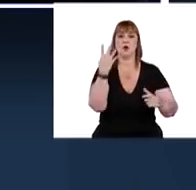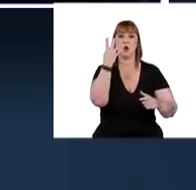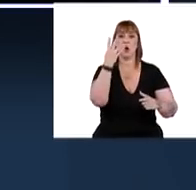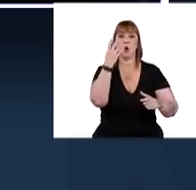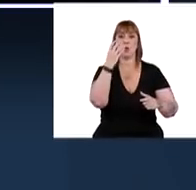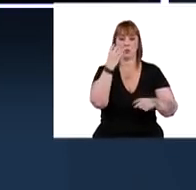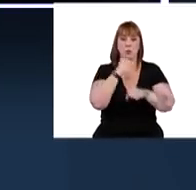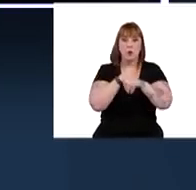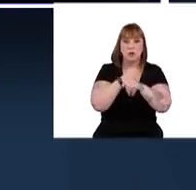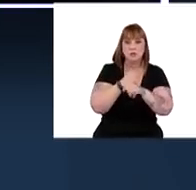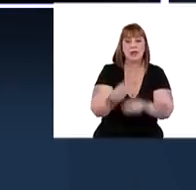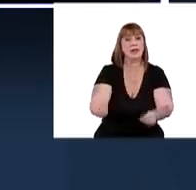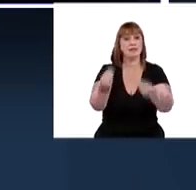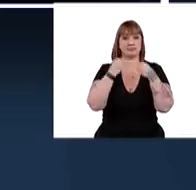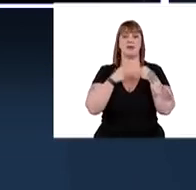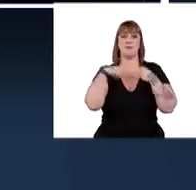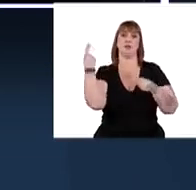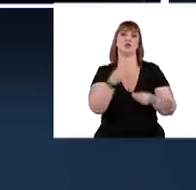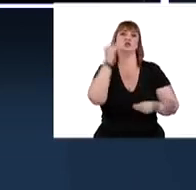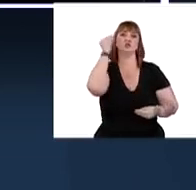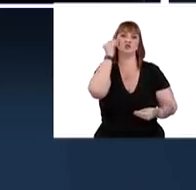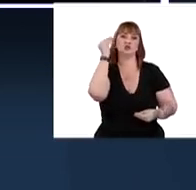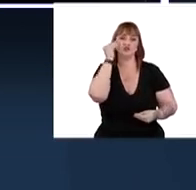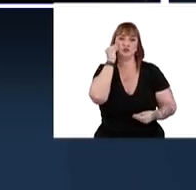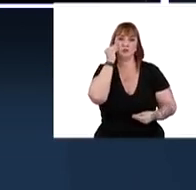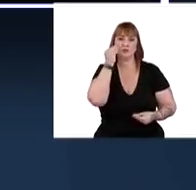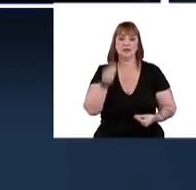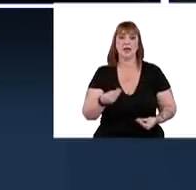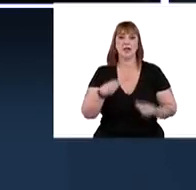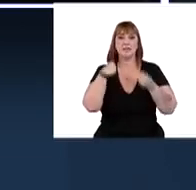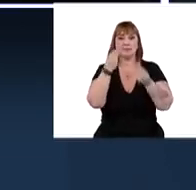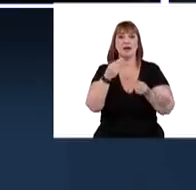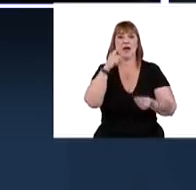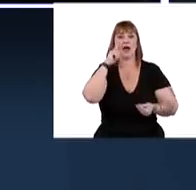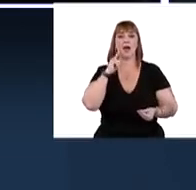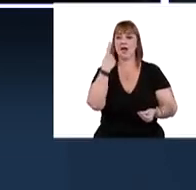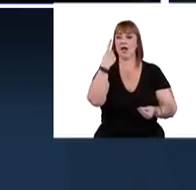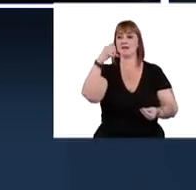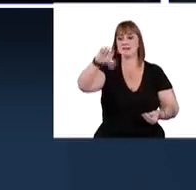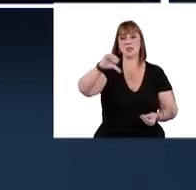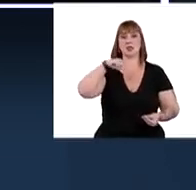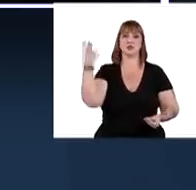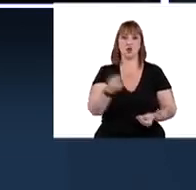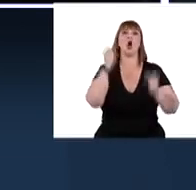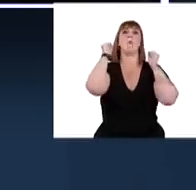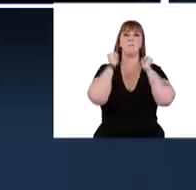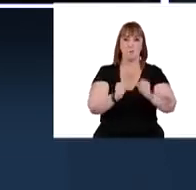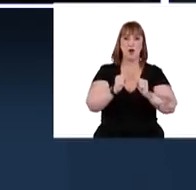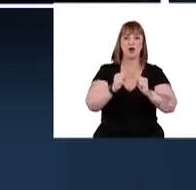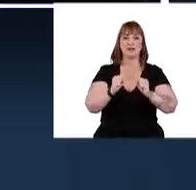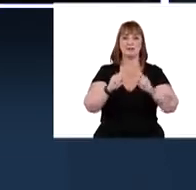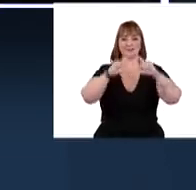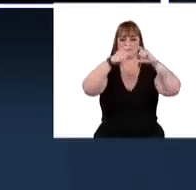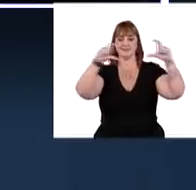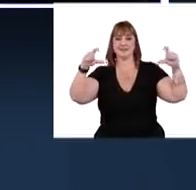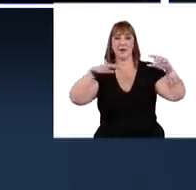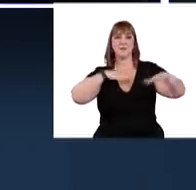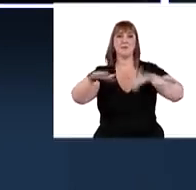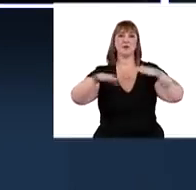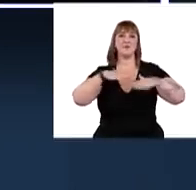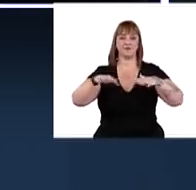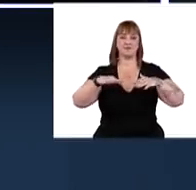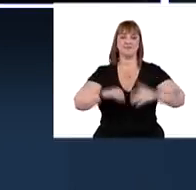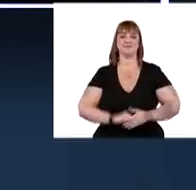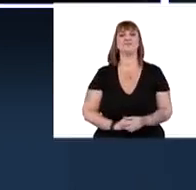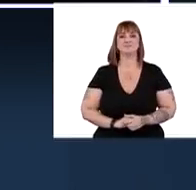anos, deem para nós essa chance. Deem para Álvaro Dias 19. Nós podemos, como é o nome do movimento que